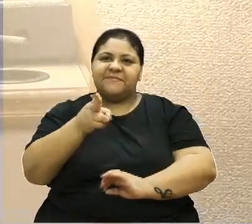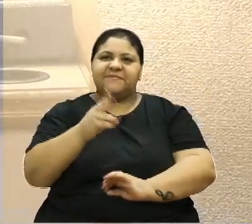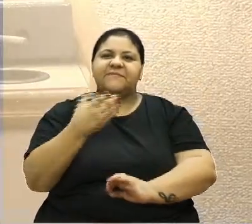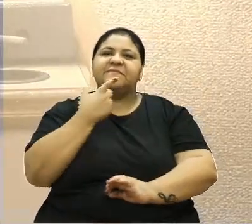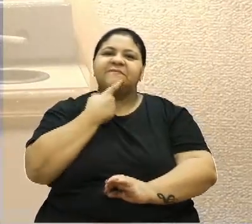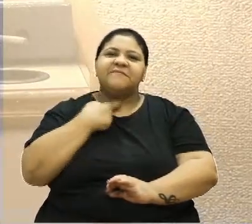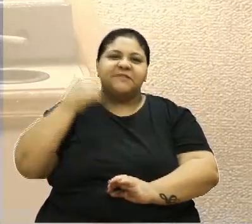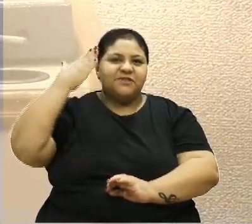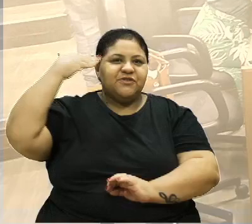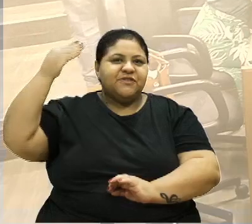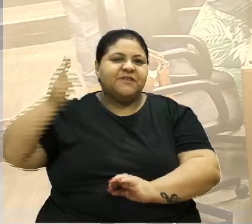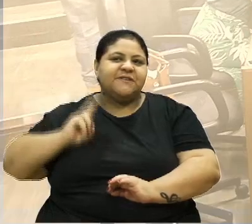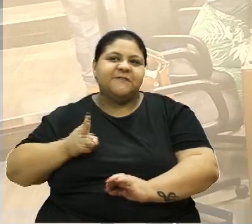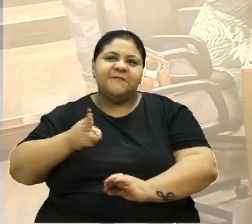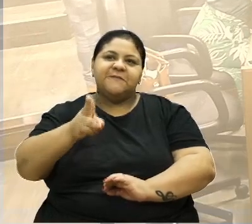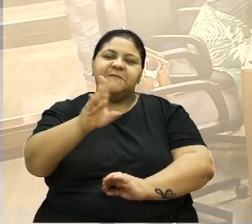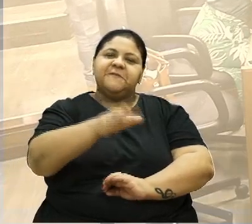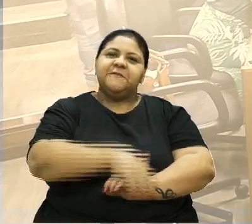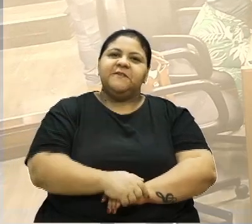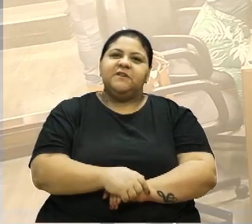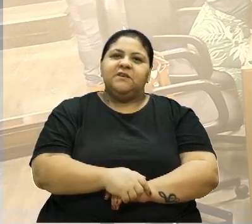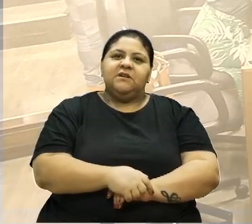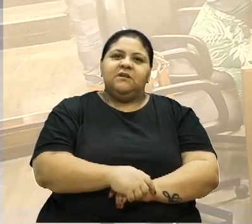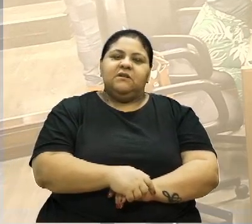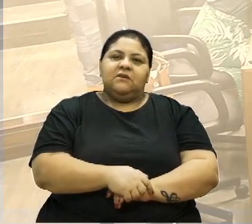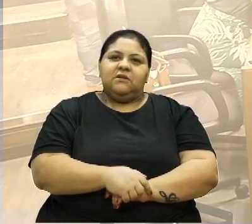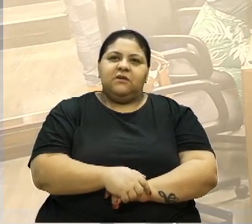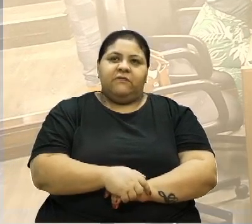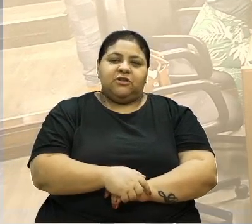Desejo sucesso sempre. Obrigado. Uma parte do senhor, vereador.